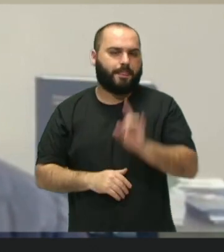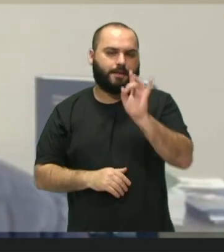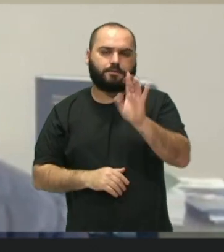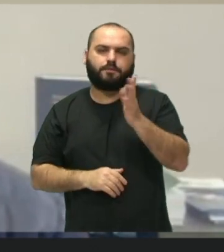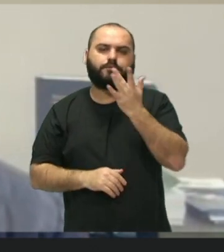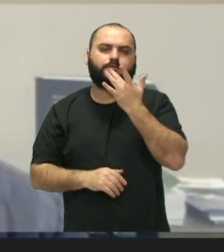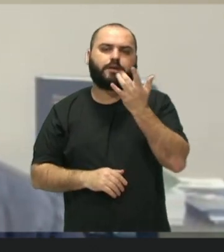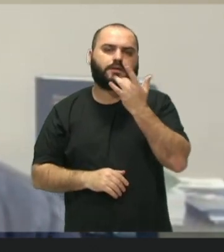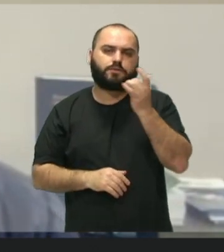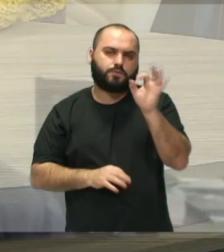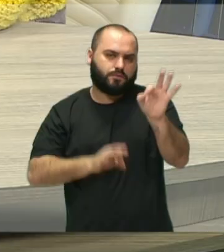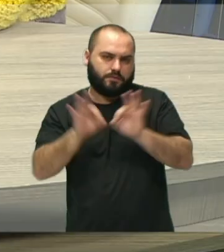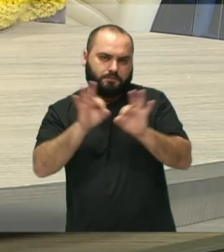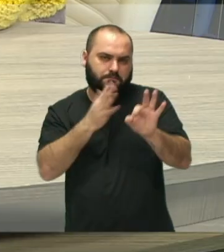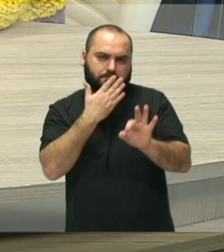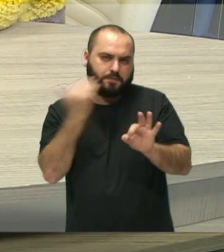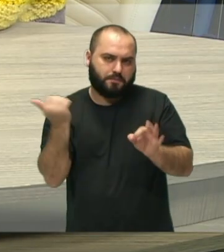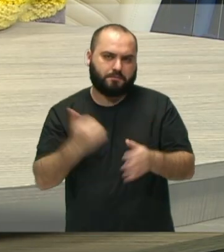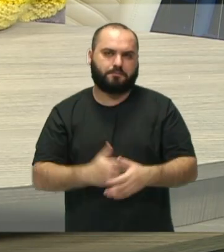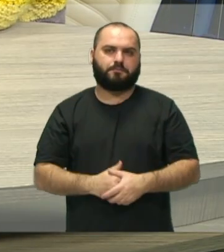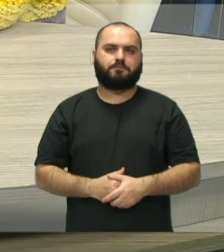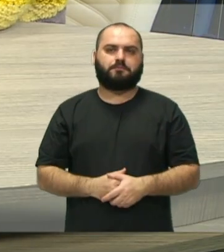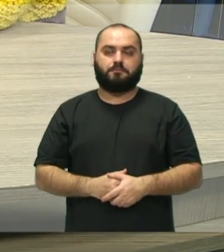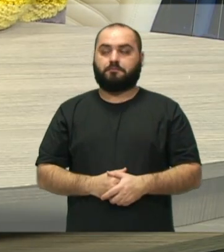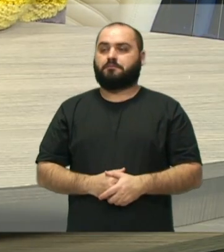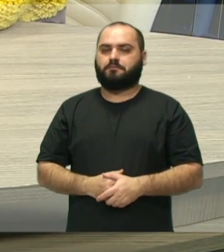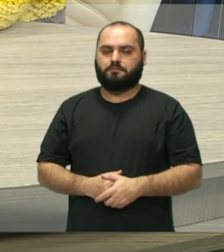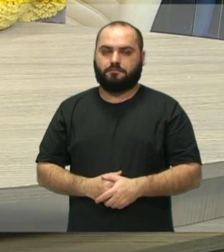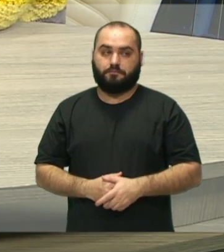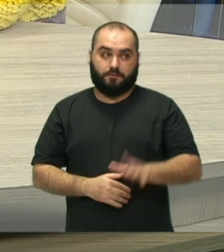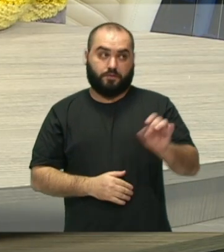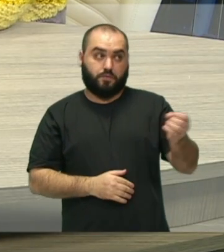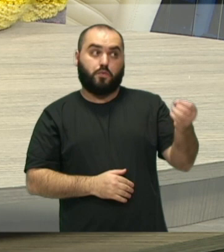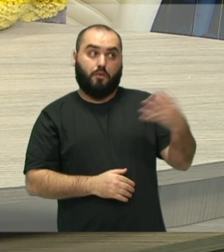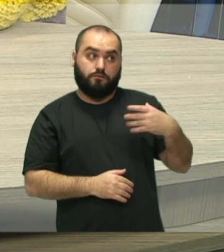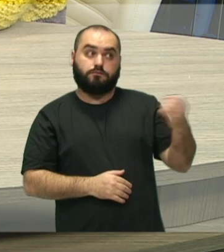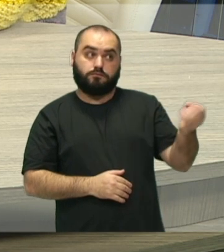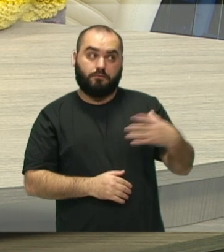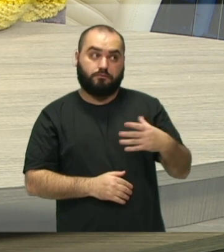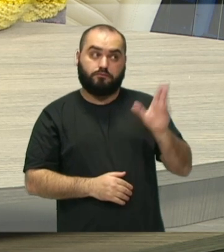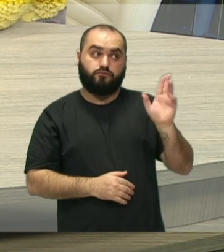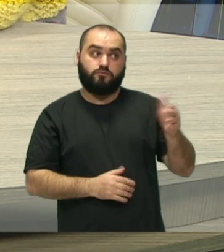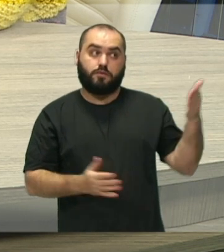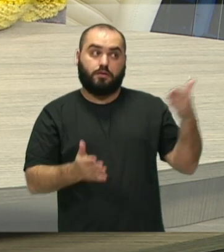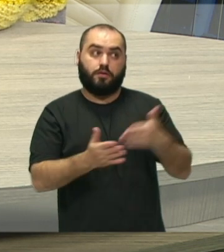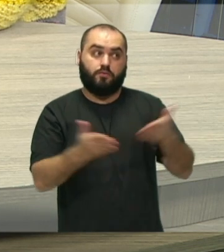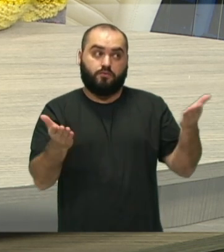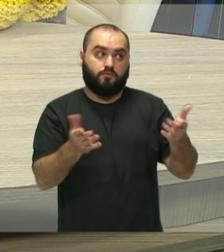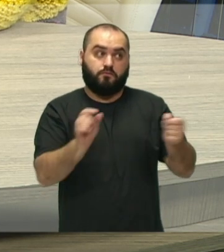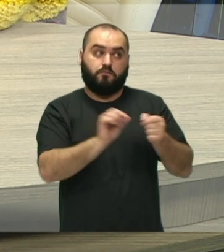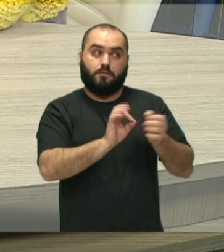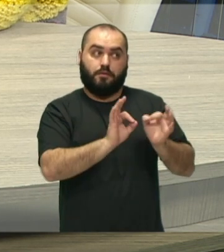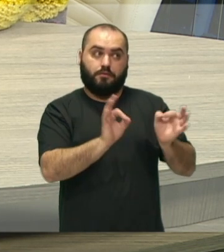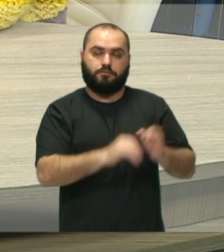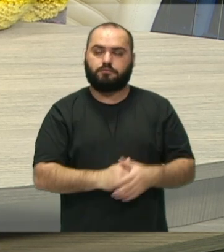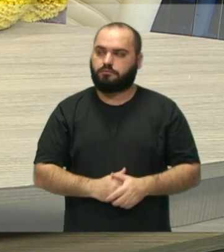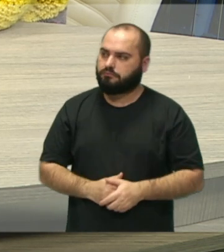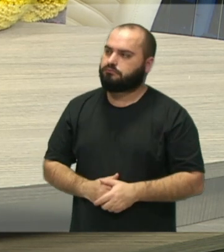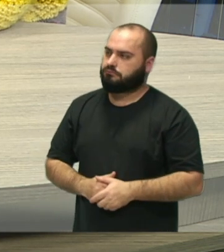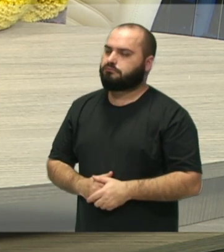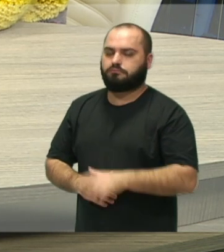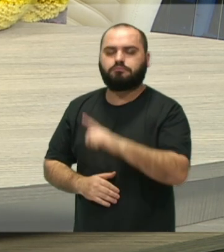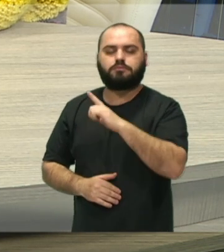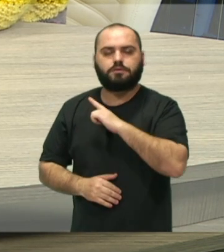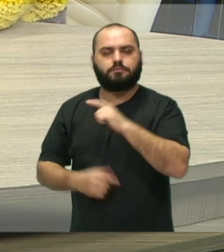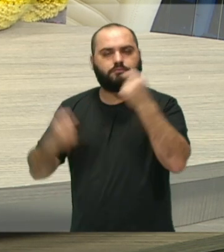forma de organizar os eventos, tá? Vamos sempre... Inédito, inclusive, inédito. Ninguém fez isso até hoje. E, inclusive, a gente tem que